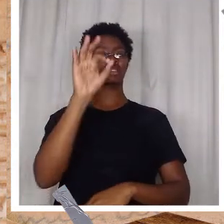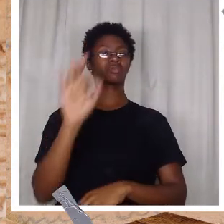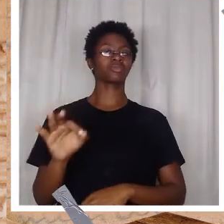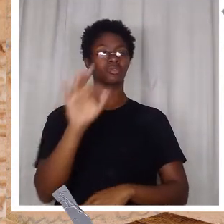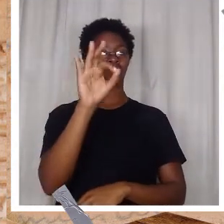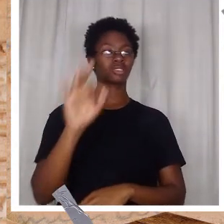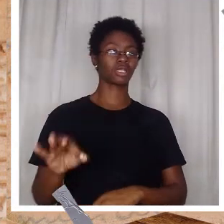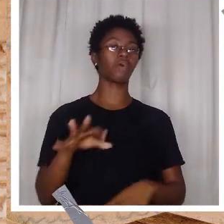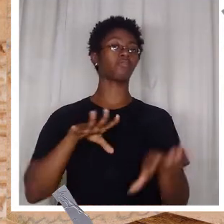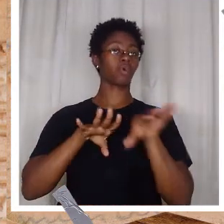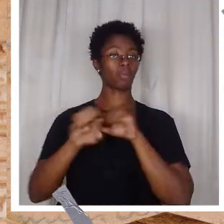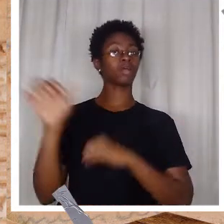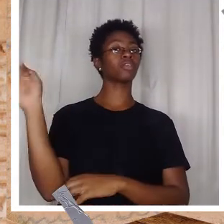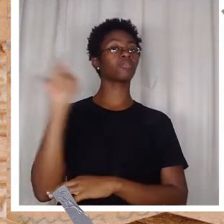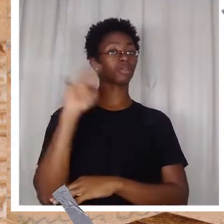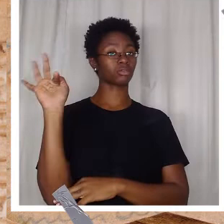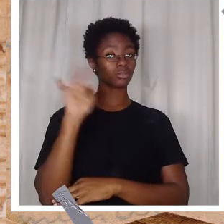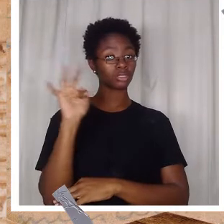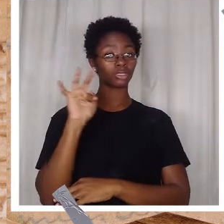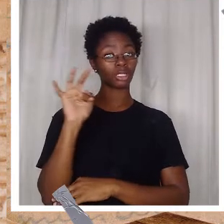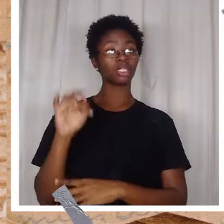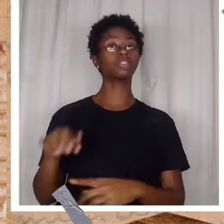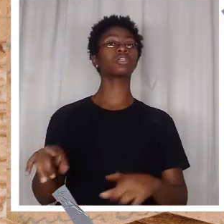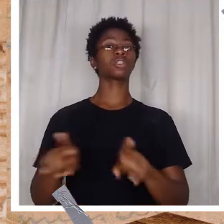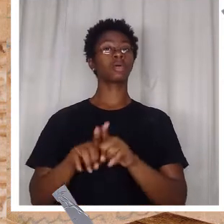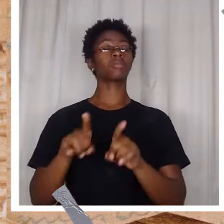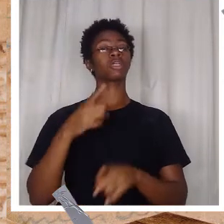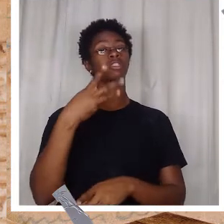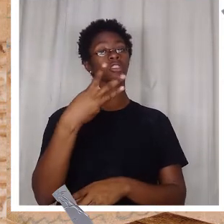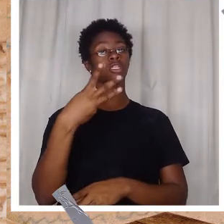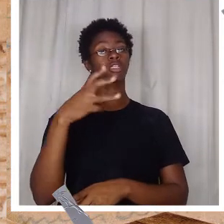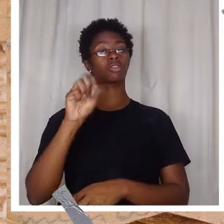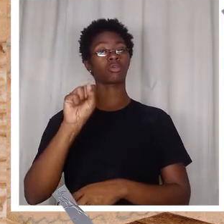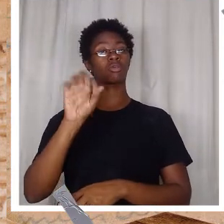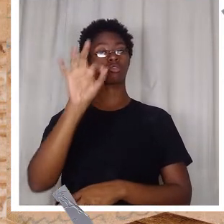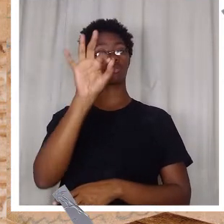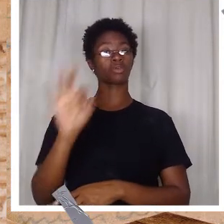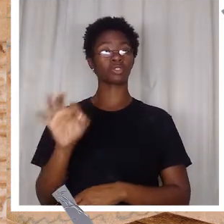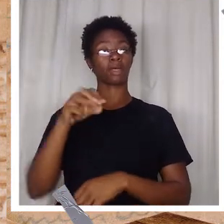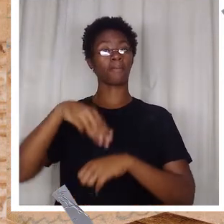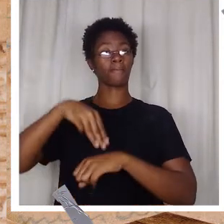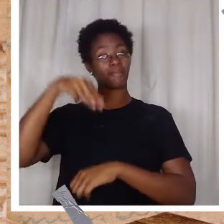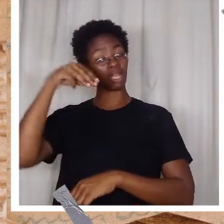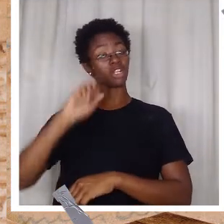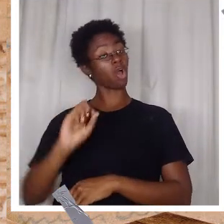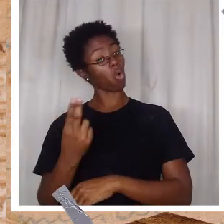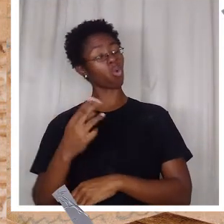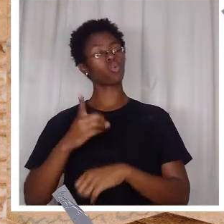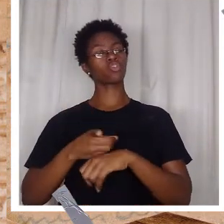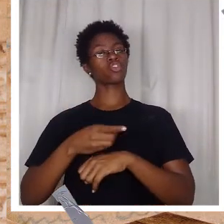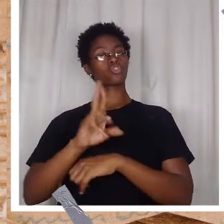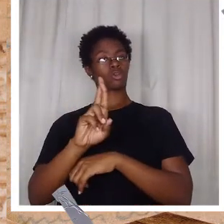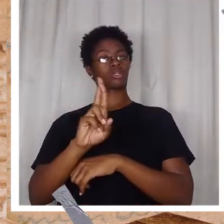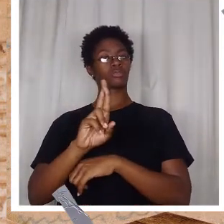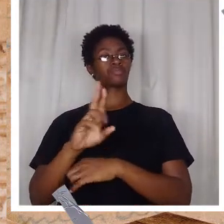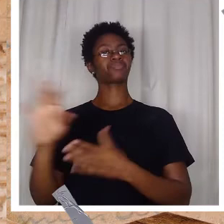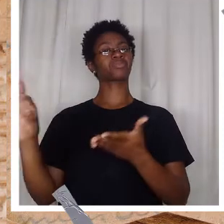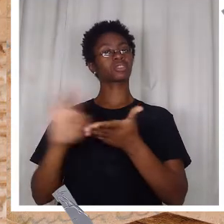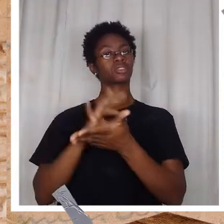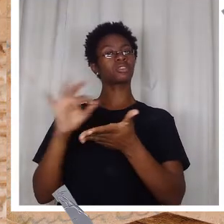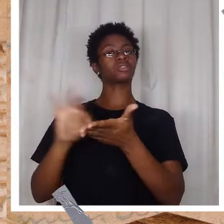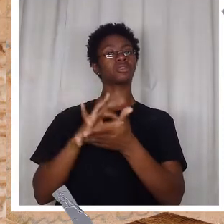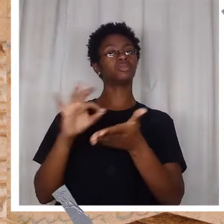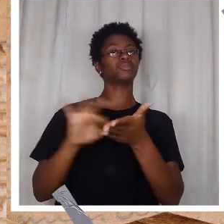curso superior completo e mais de 38% de mestras ou doutoras. As inscritas vieram de